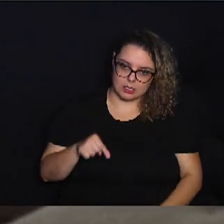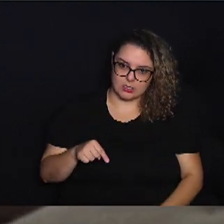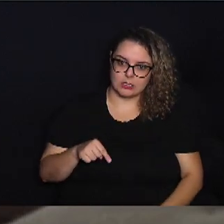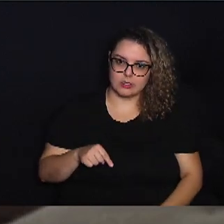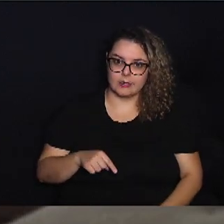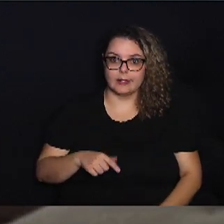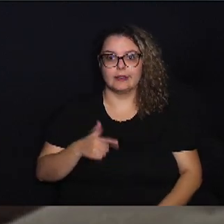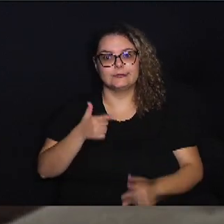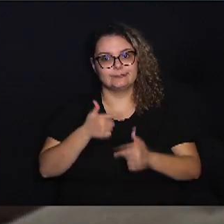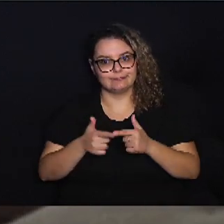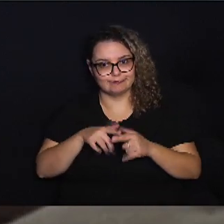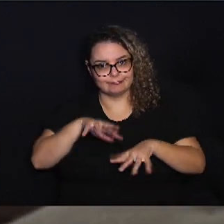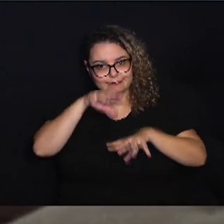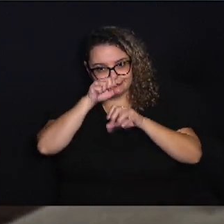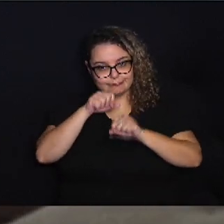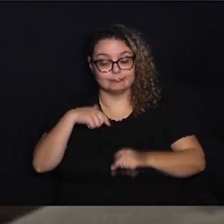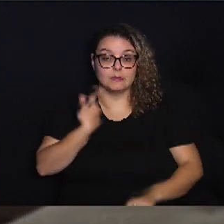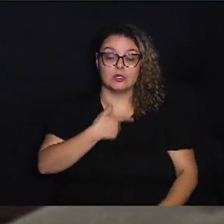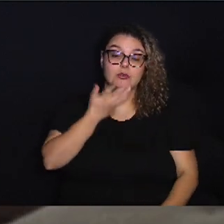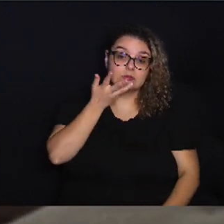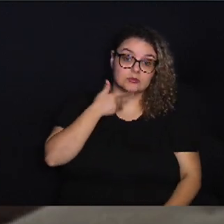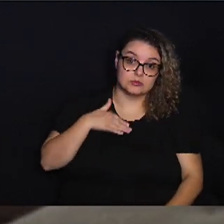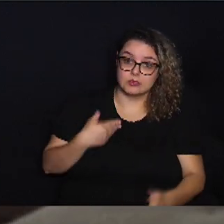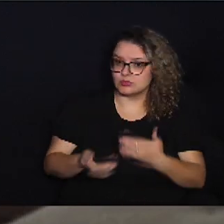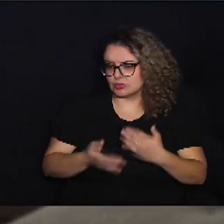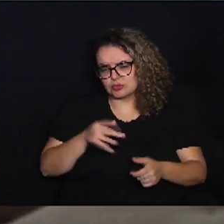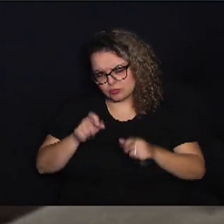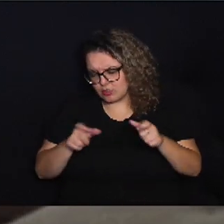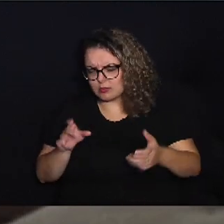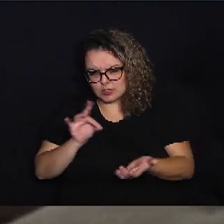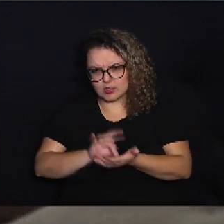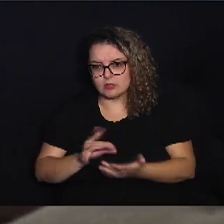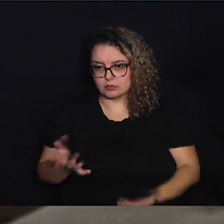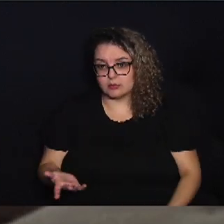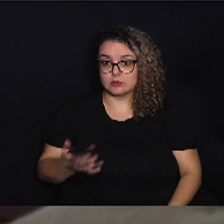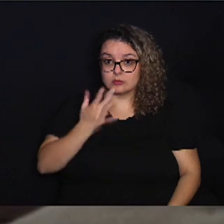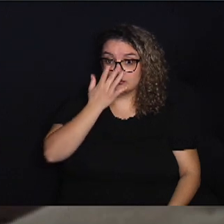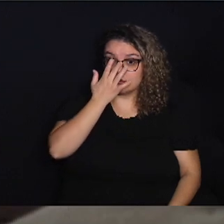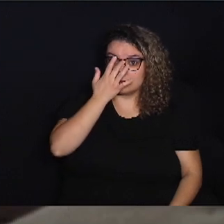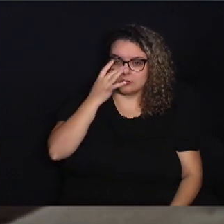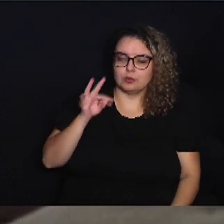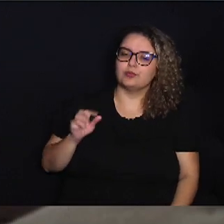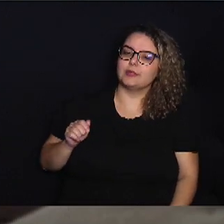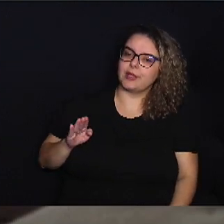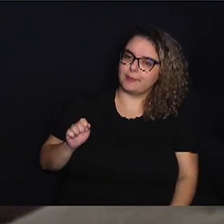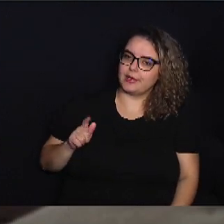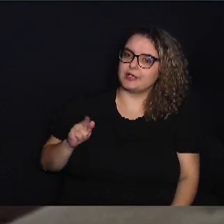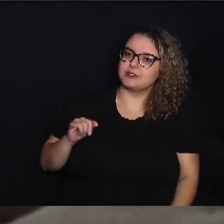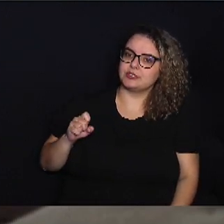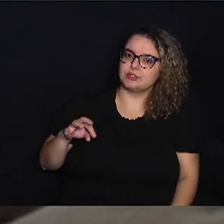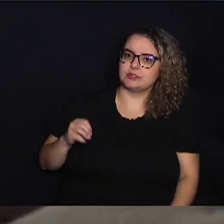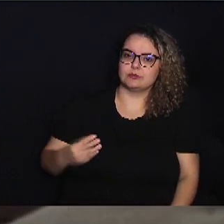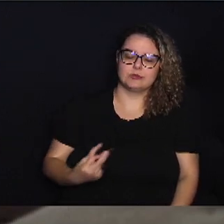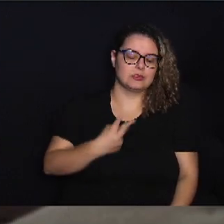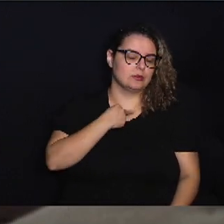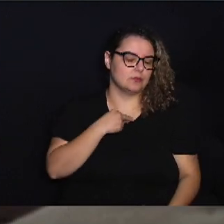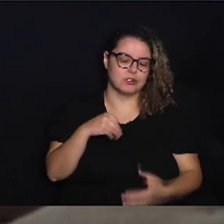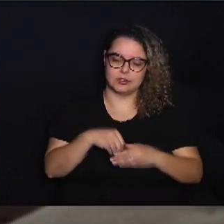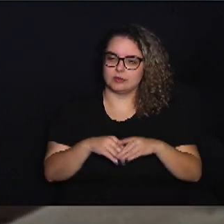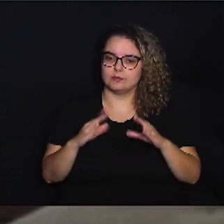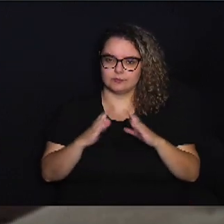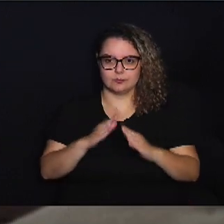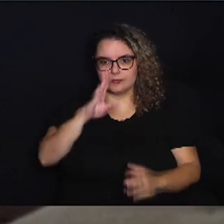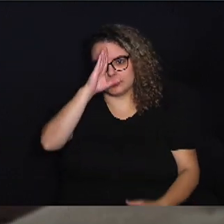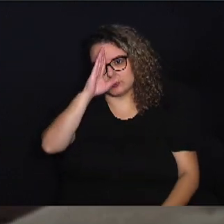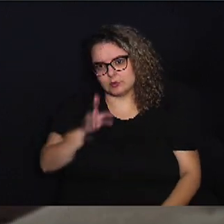veneno para a via aérea da nossa criança, de qualquer pessoa, na verdade. Então, o tabagismo não pode existir dentro de uma casa, muito menos de